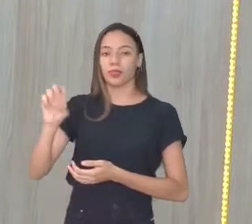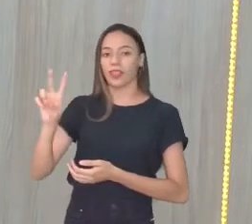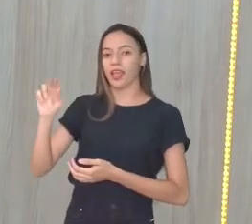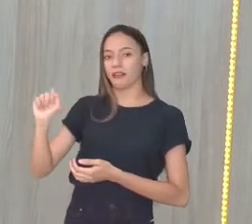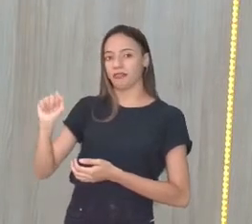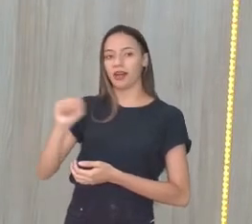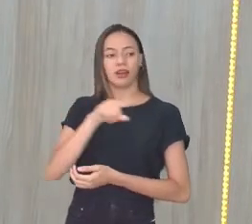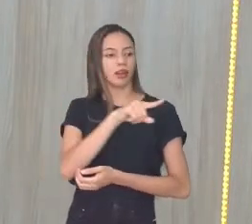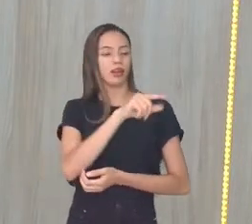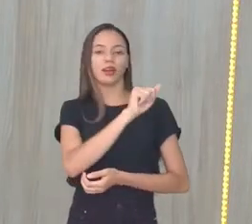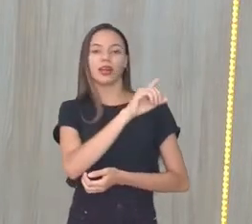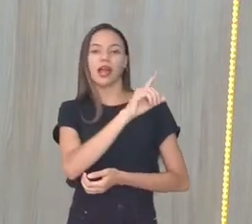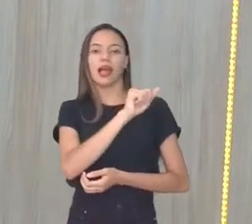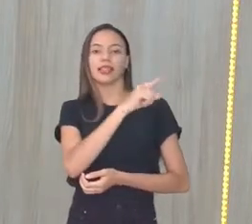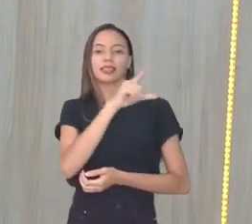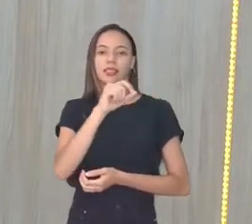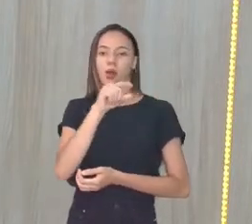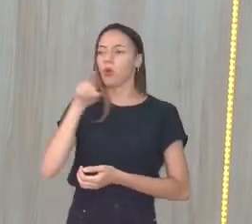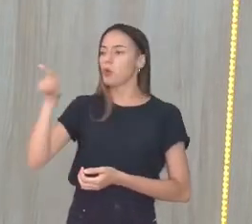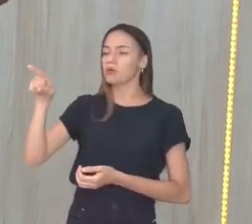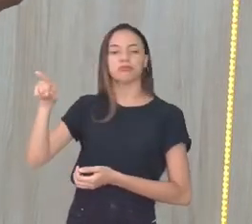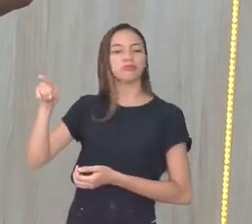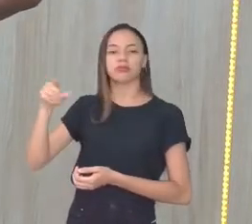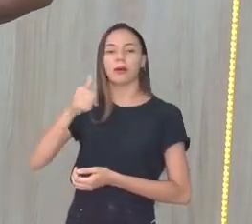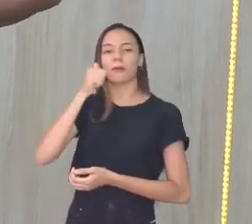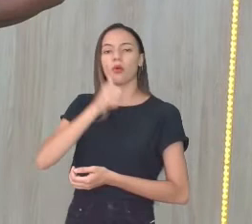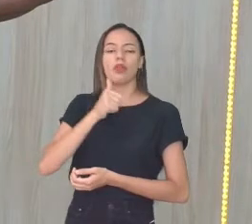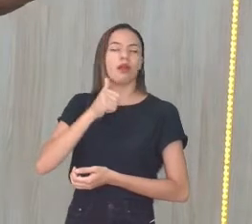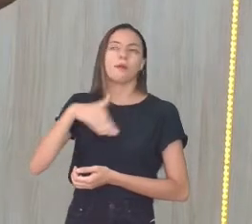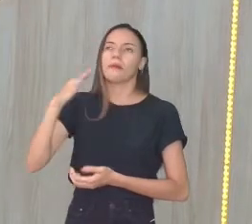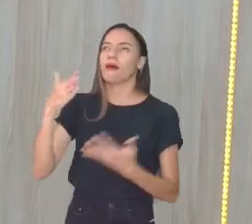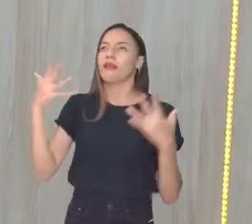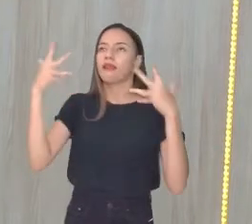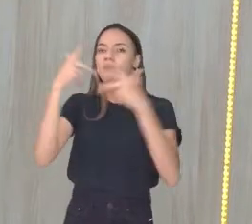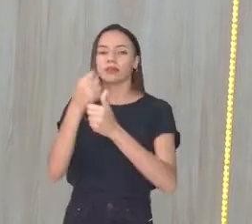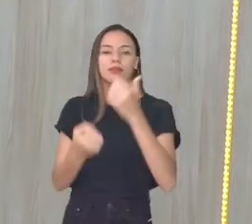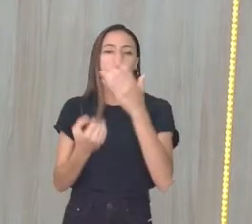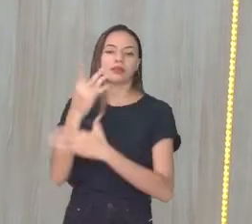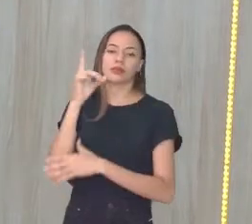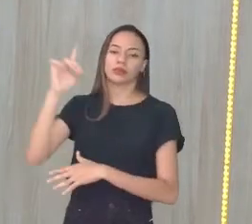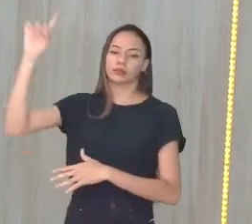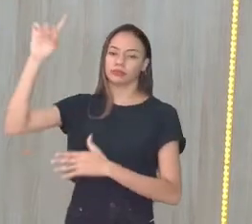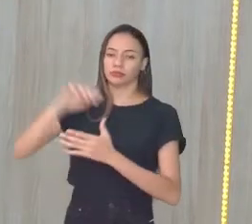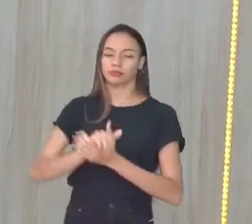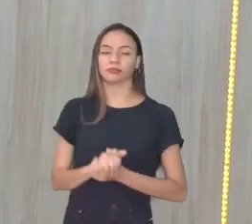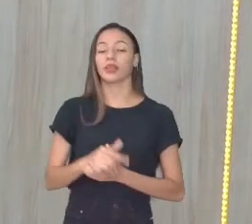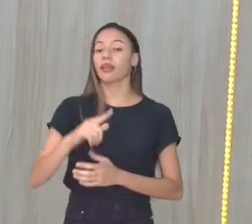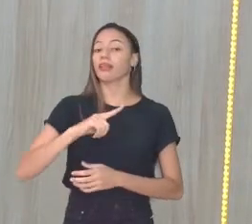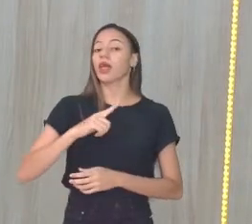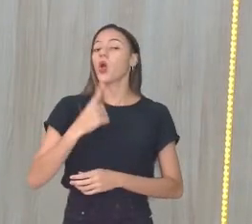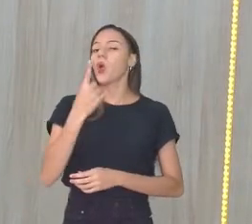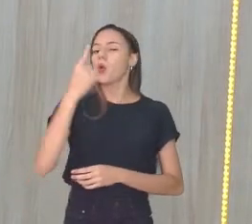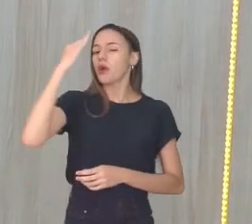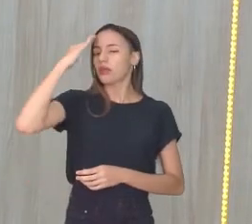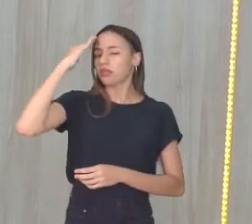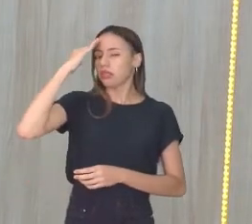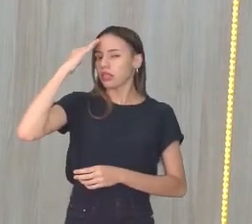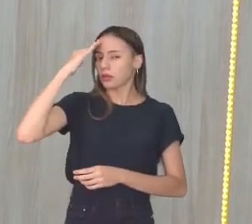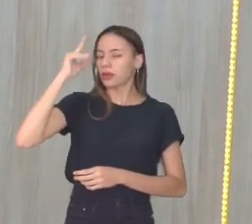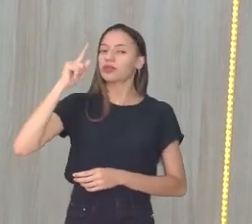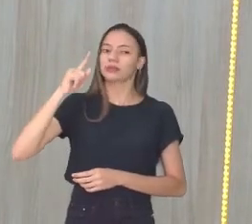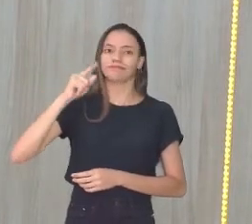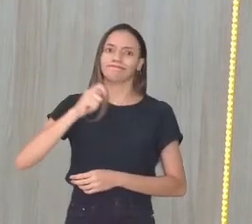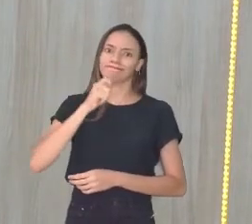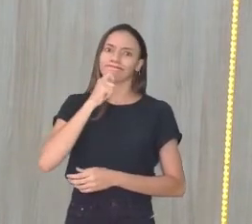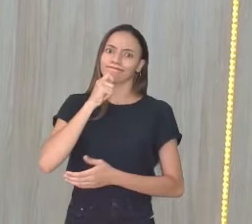uma das mais importantes e bonitas criações de Deus. Agora, existe uma interpretação, né, que ainda existe